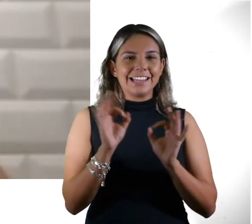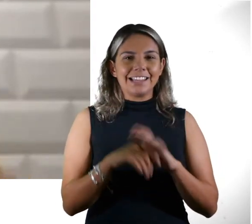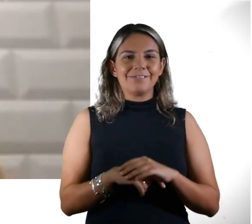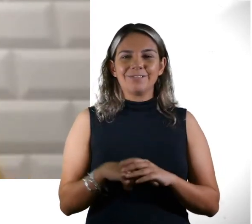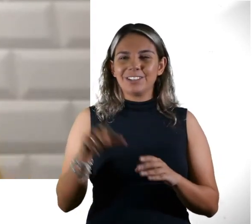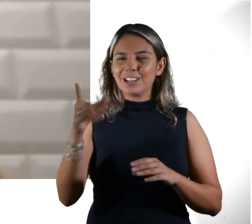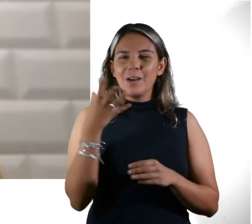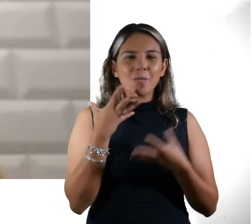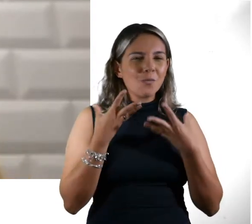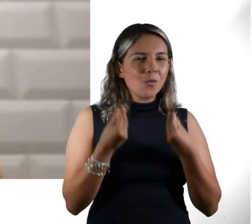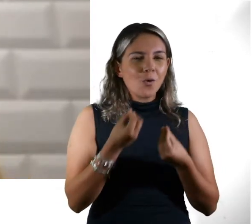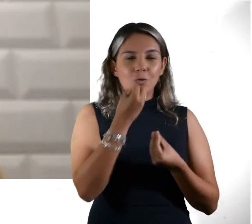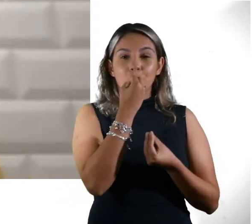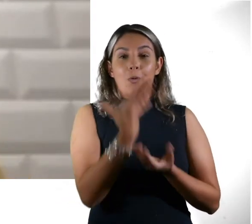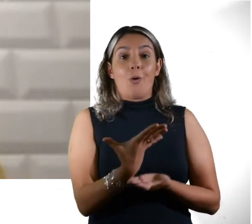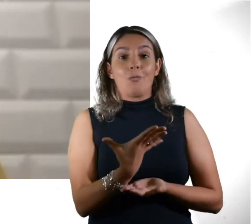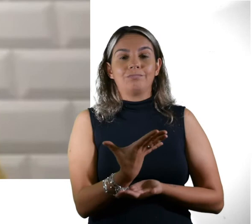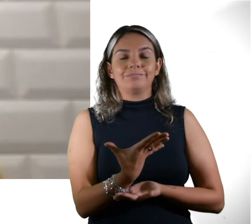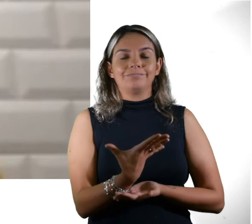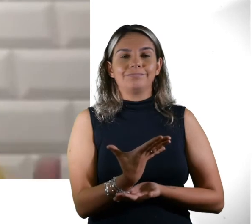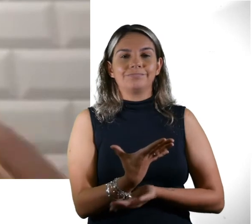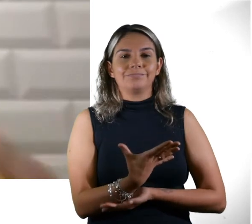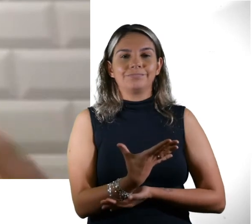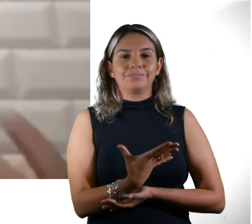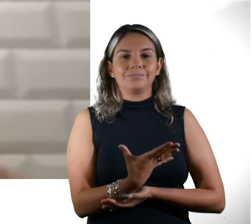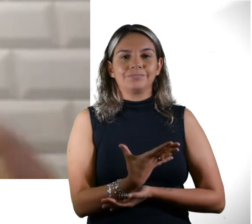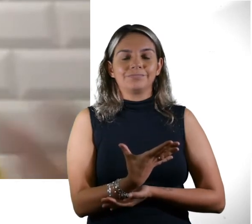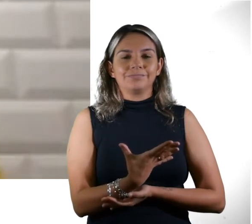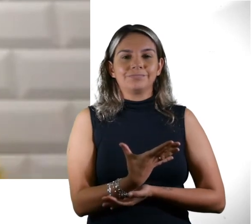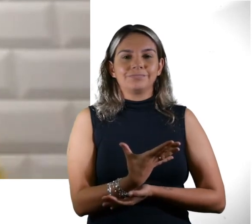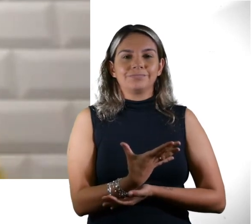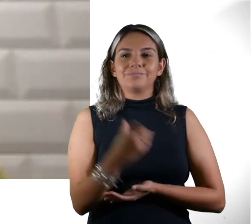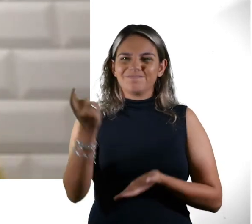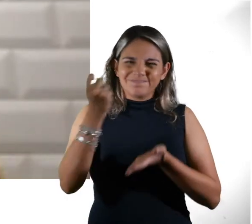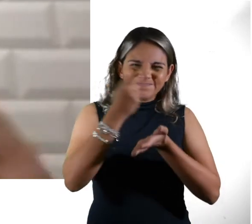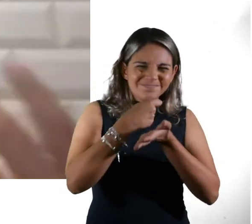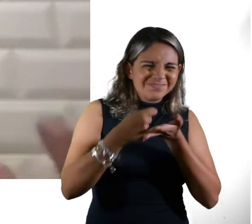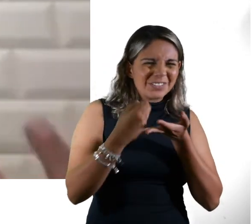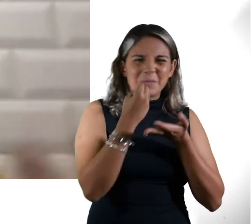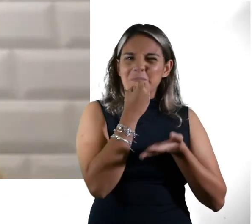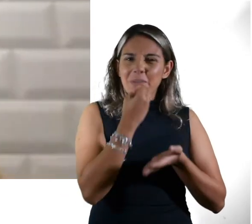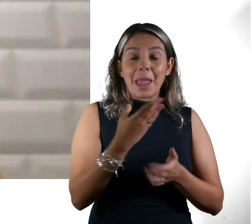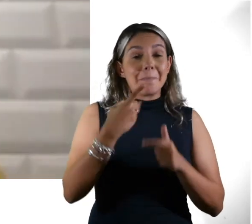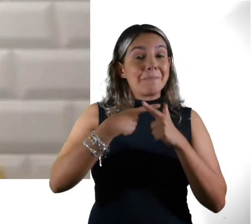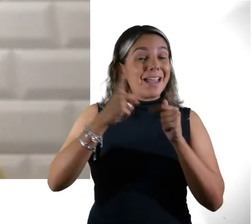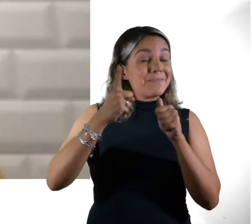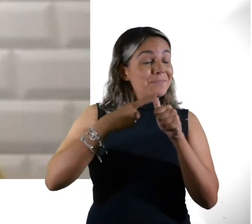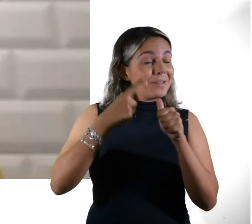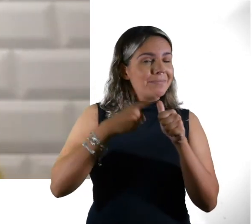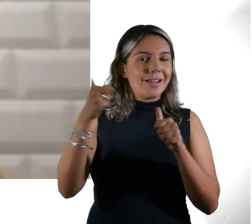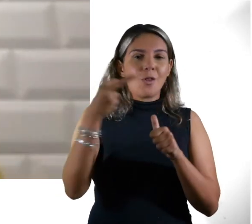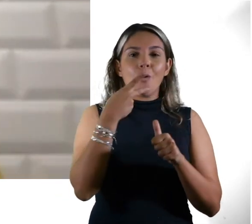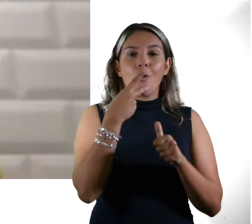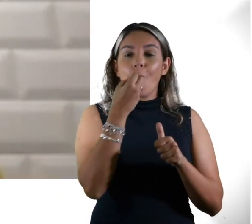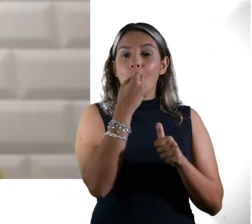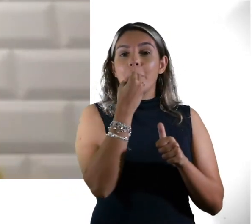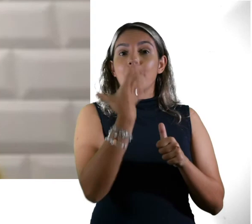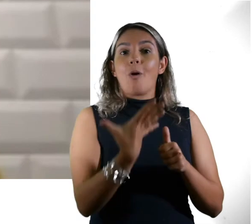é essencialmente um homem bom. E, além disso, é um grande escritor. Mas, em primeiro lugar, é um homem bom.